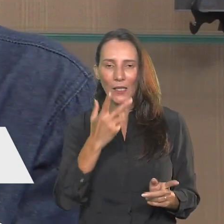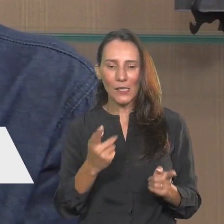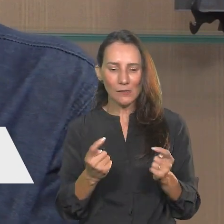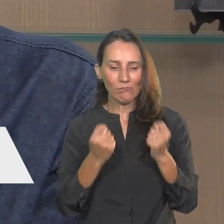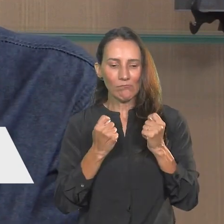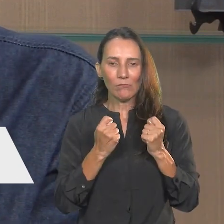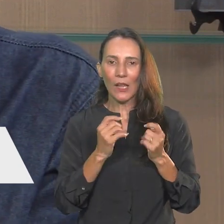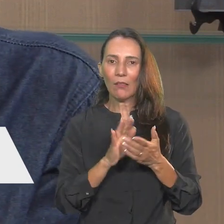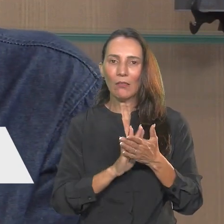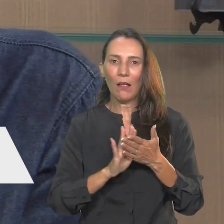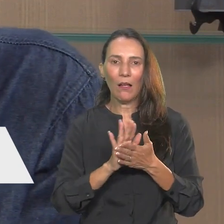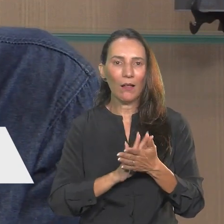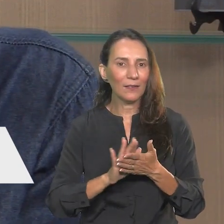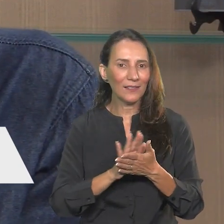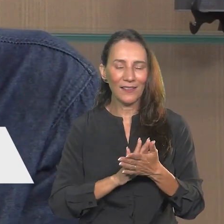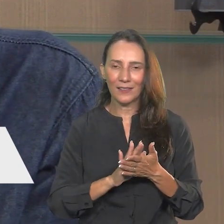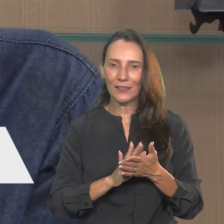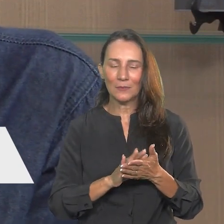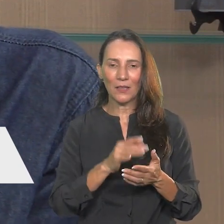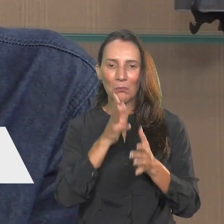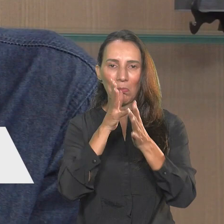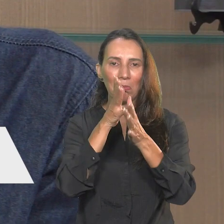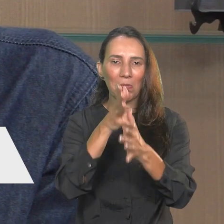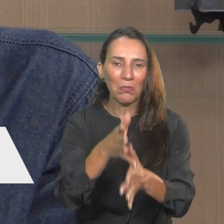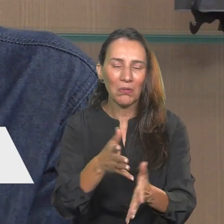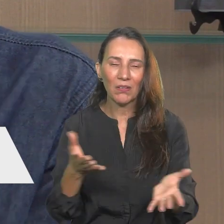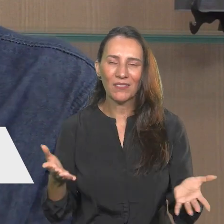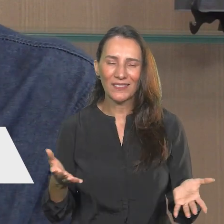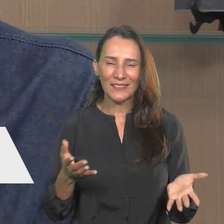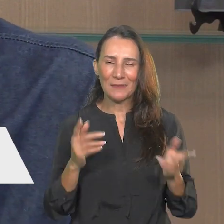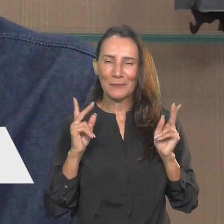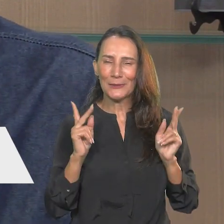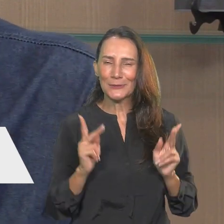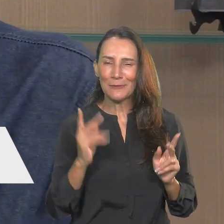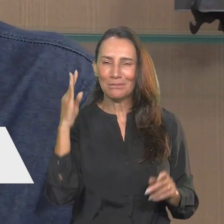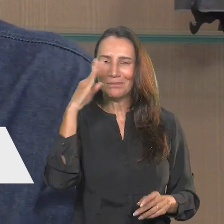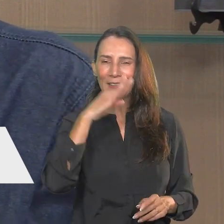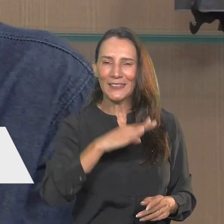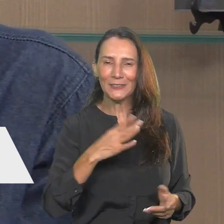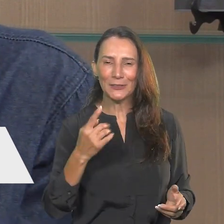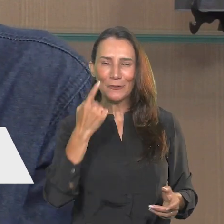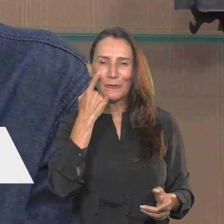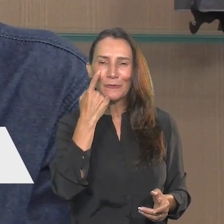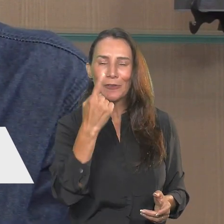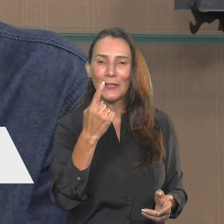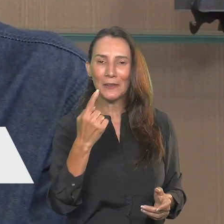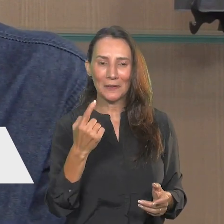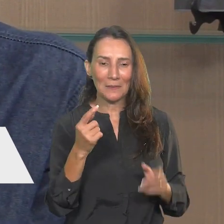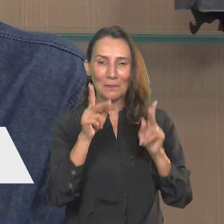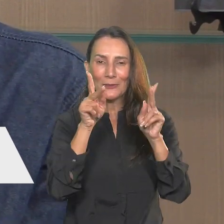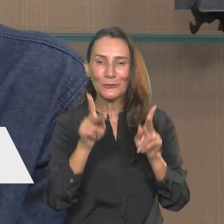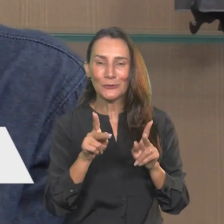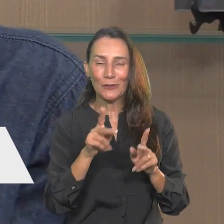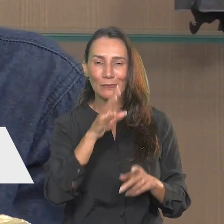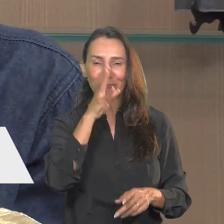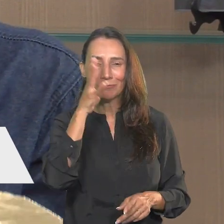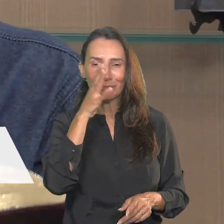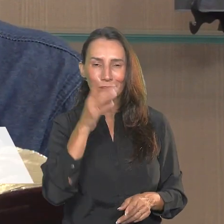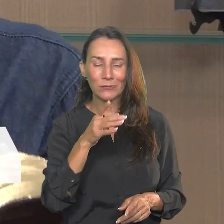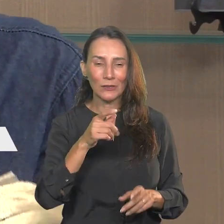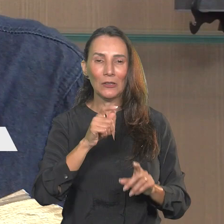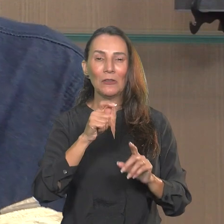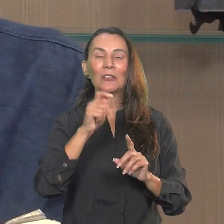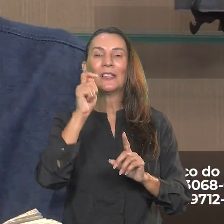trânsito, quantas mortes, quantas brigas. Cruéis. Olha a covardia que fazem com crianças, o